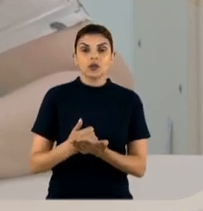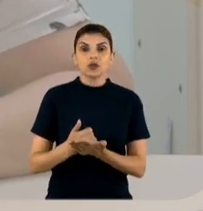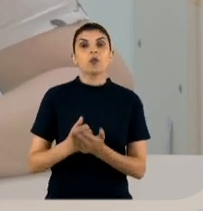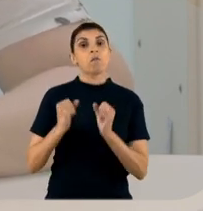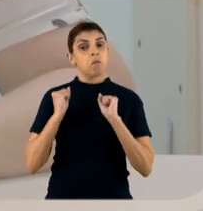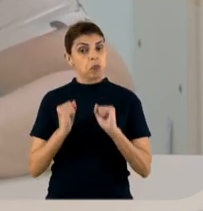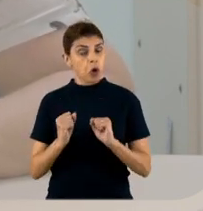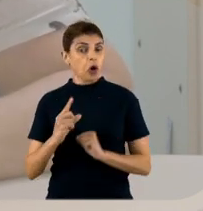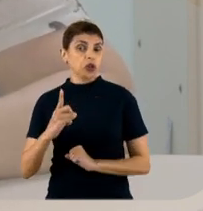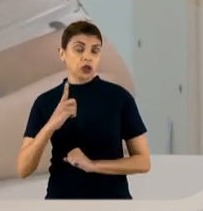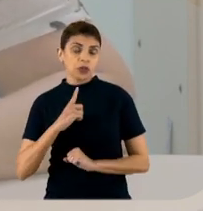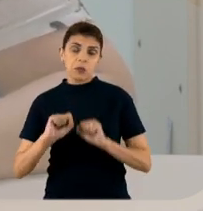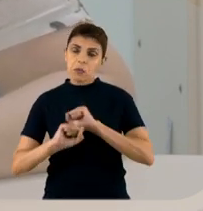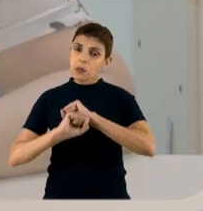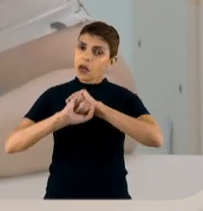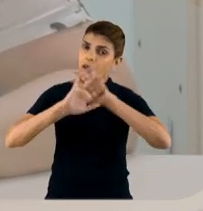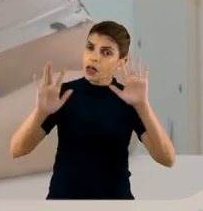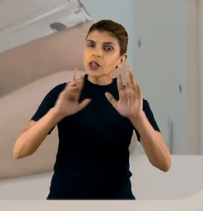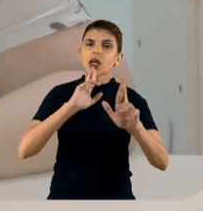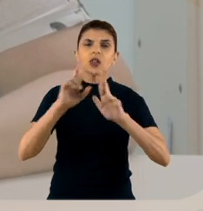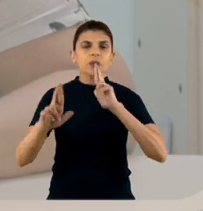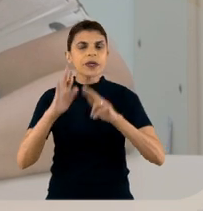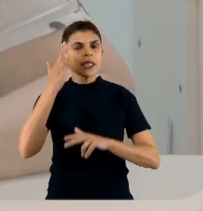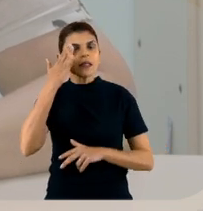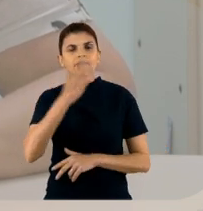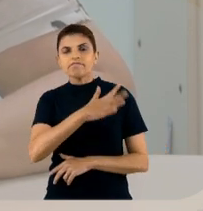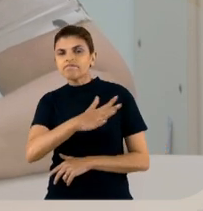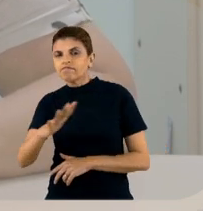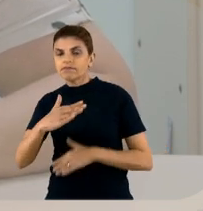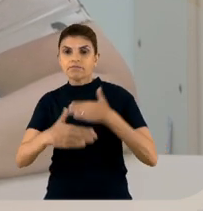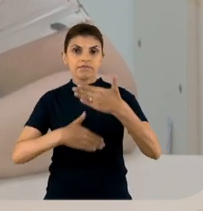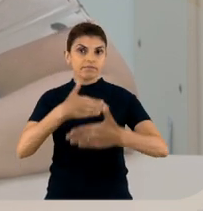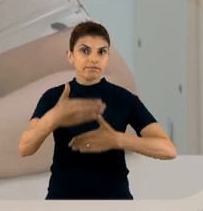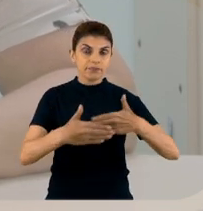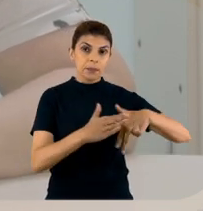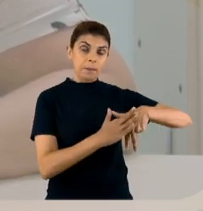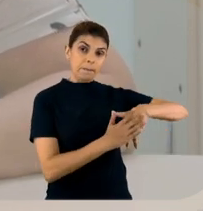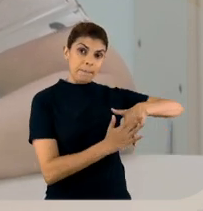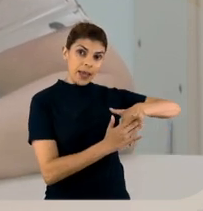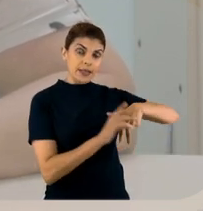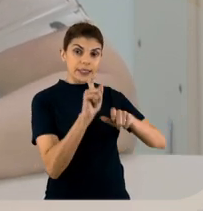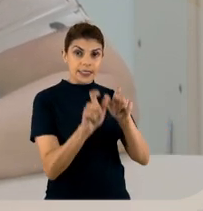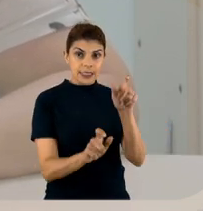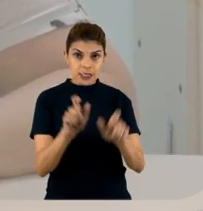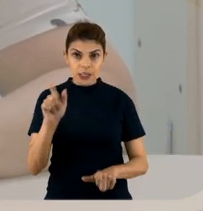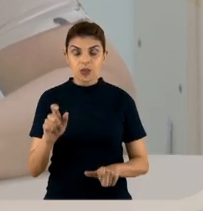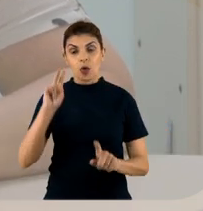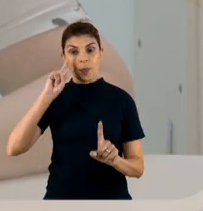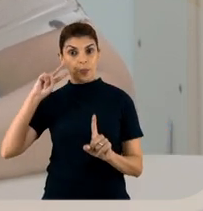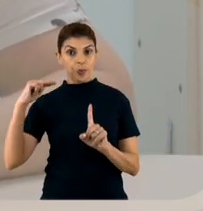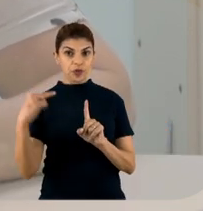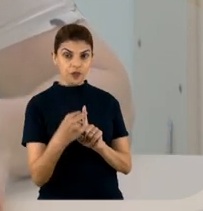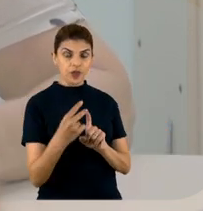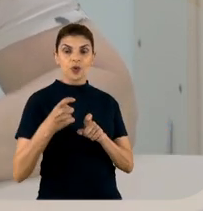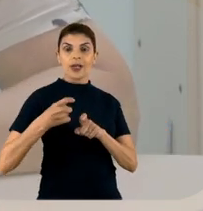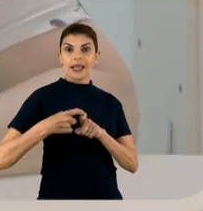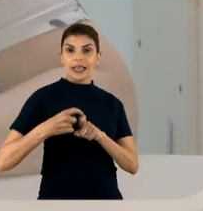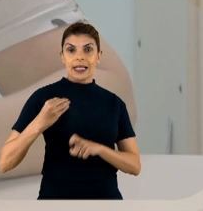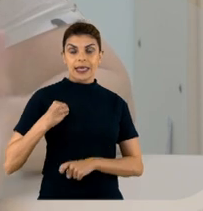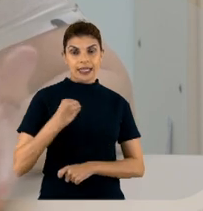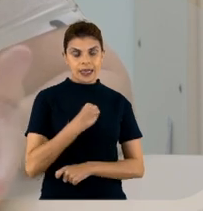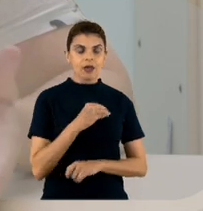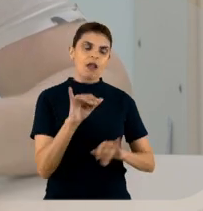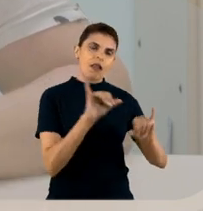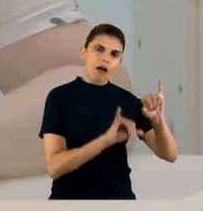de casos onde a gente pode ter maior clareza de tentar entender alguns processos que acontecem com esses pacientes tanto do ponto de vista